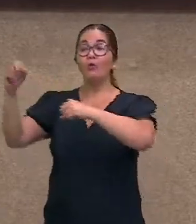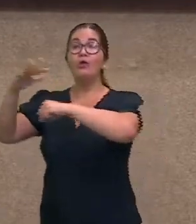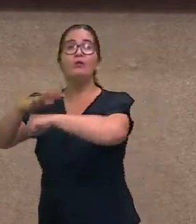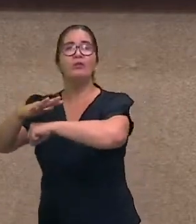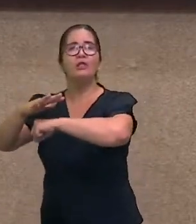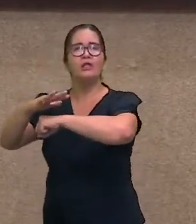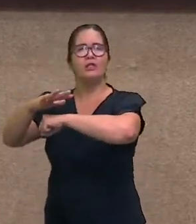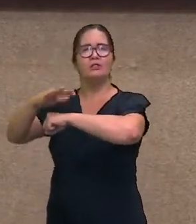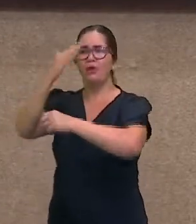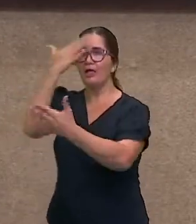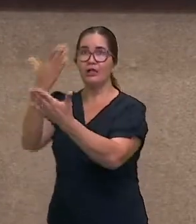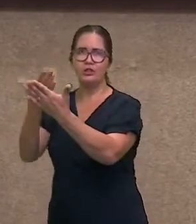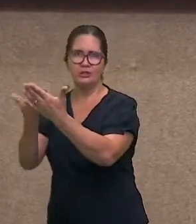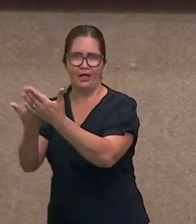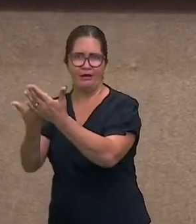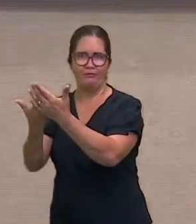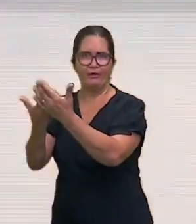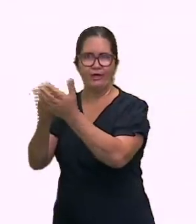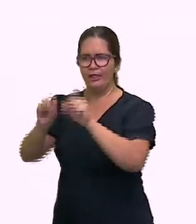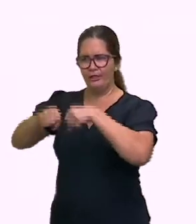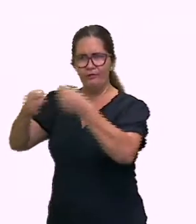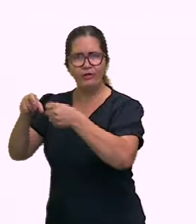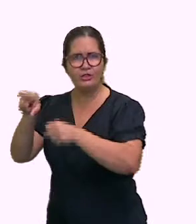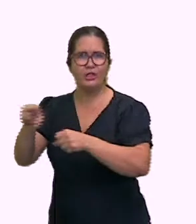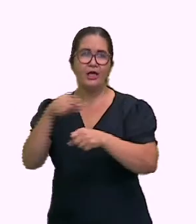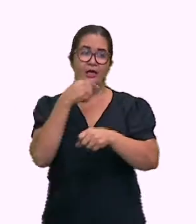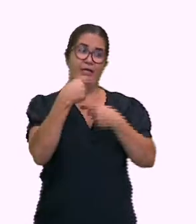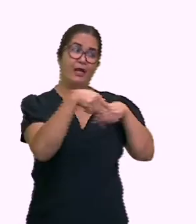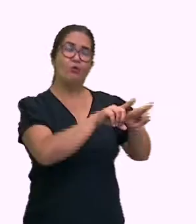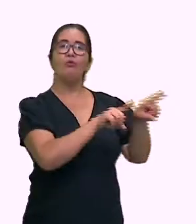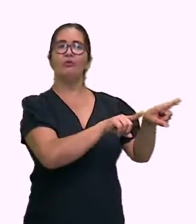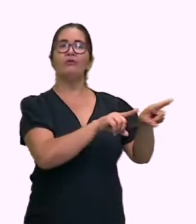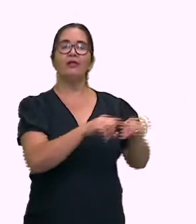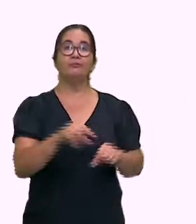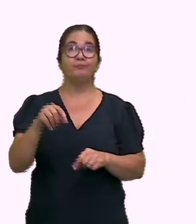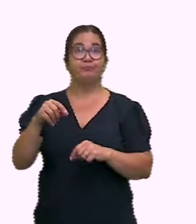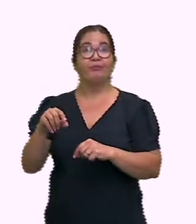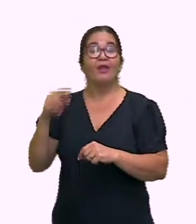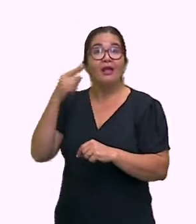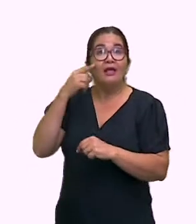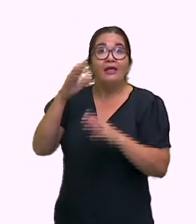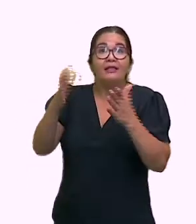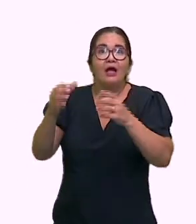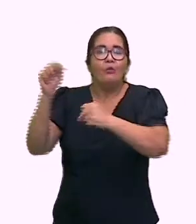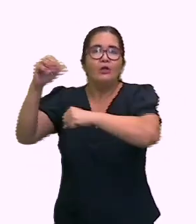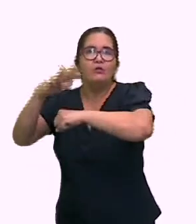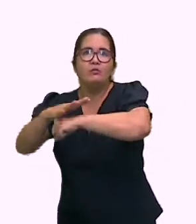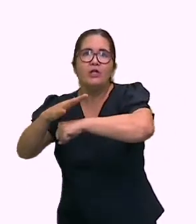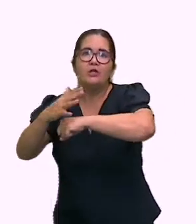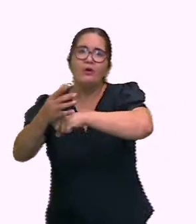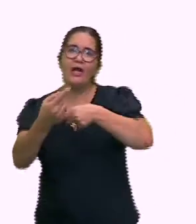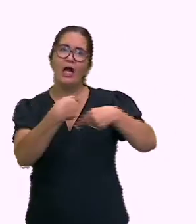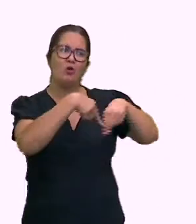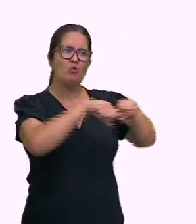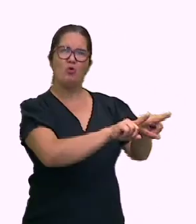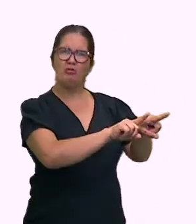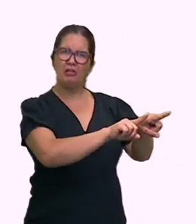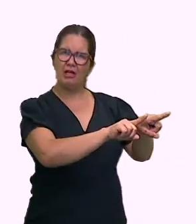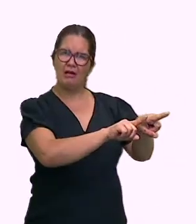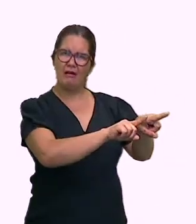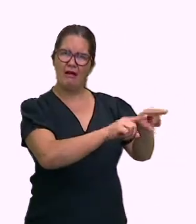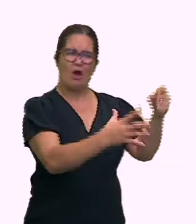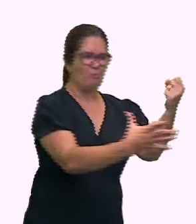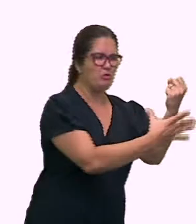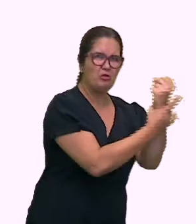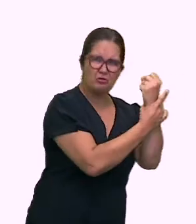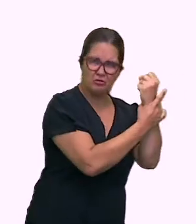lá? O iluminismo, ele combatia o absolutismo. Aquele absolutismo que o